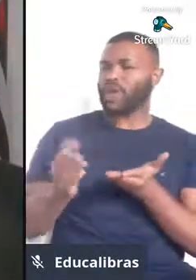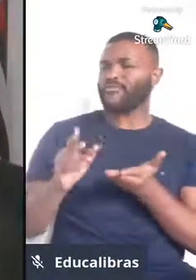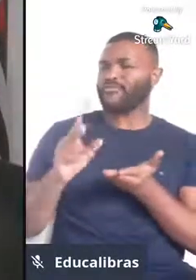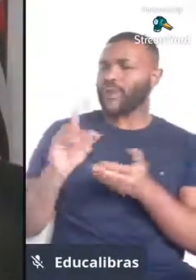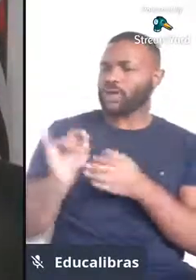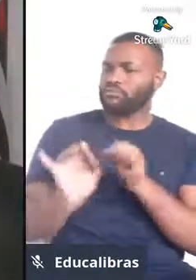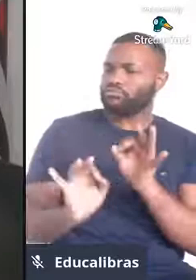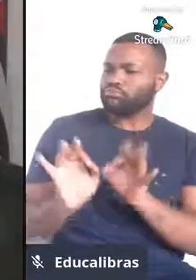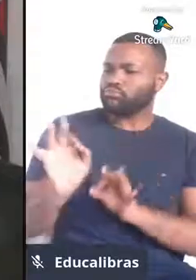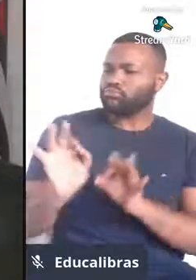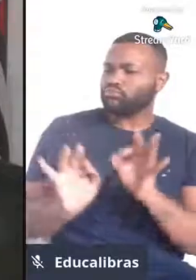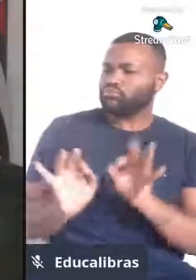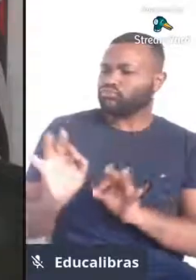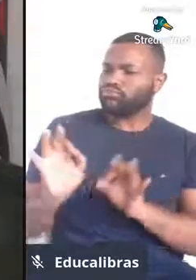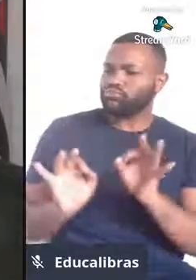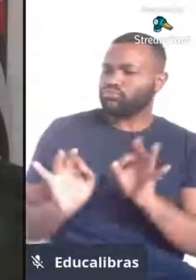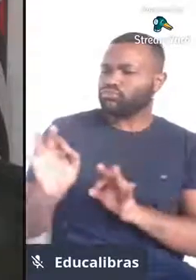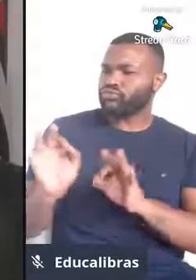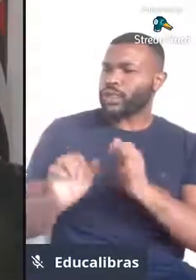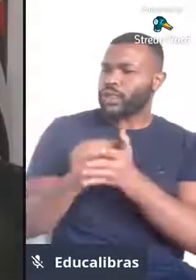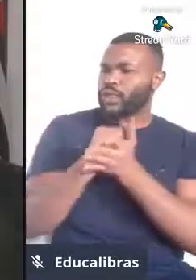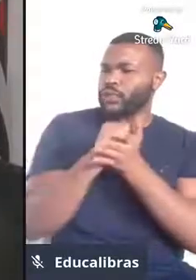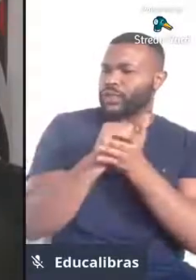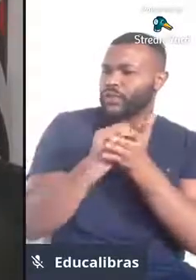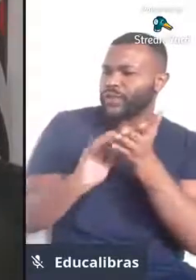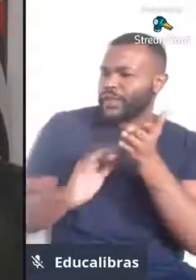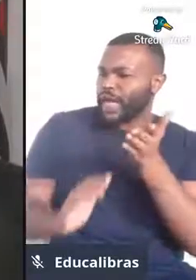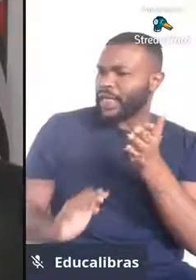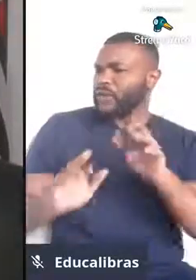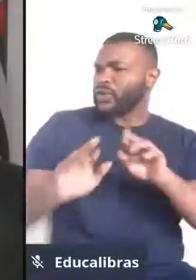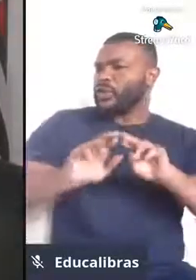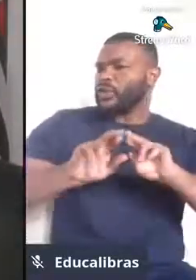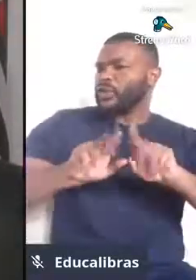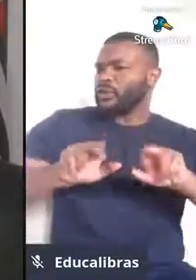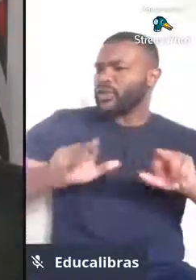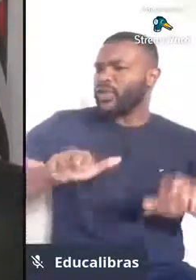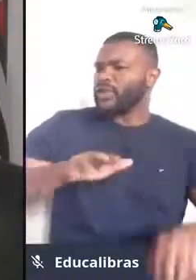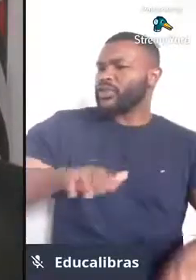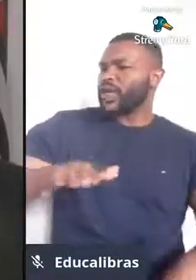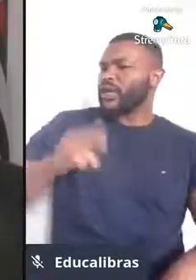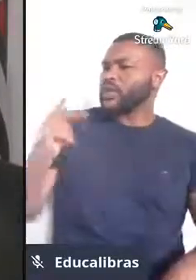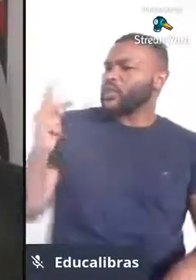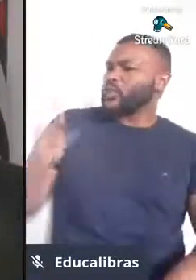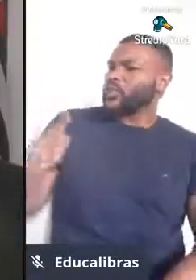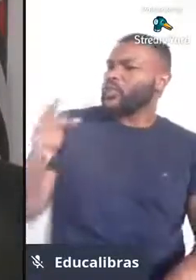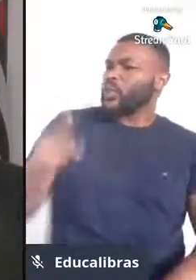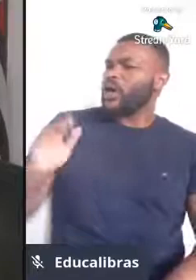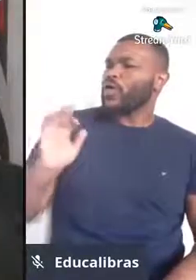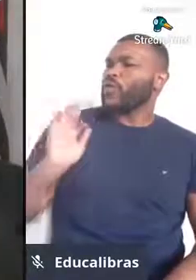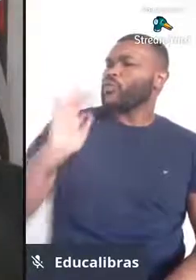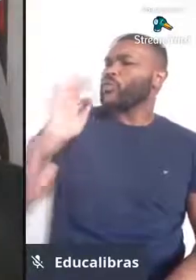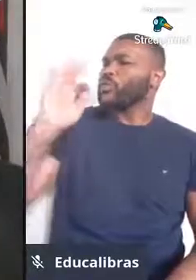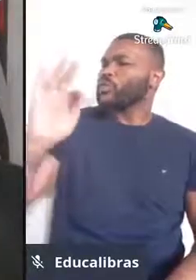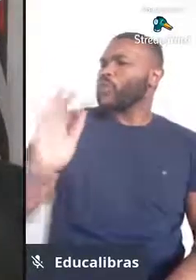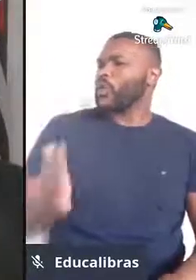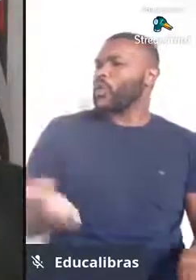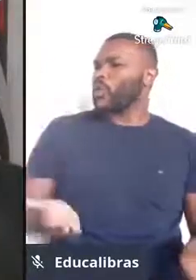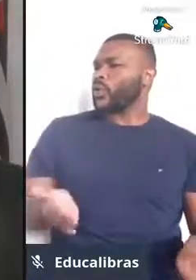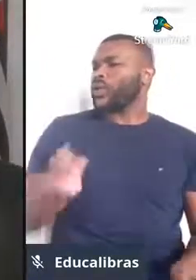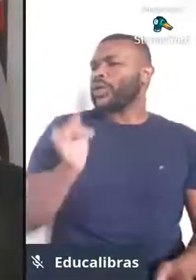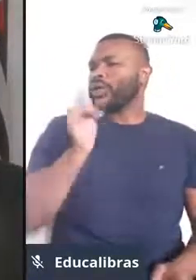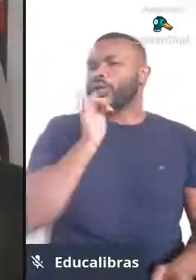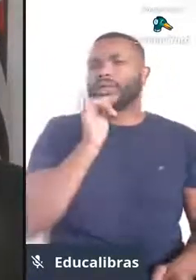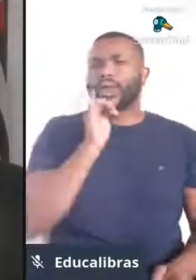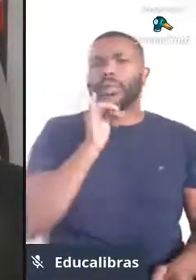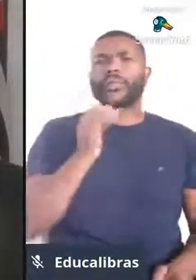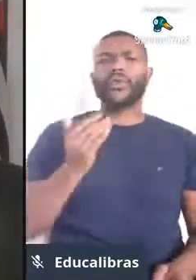exigir atividades distintas da sua área no futuro? Porque, por exemplo,